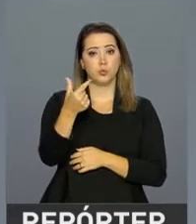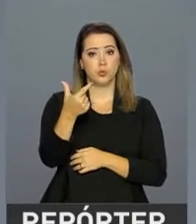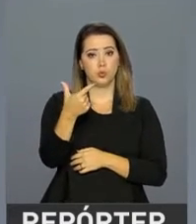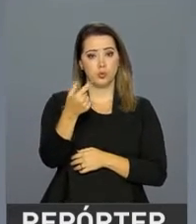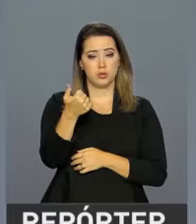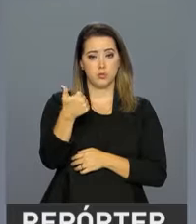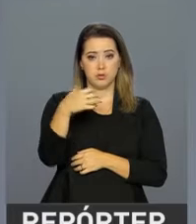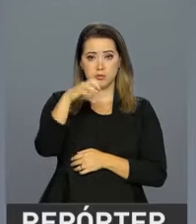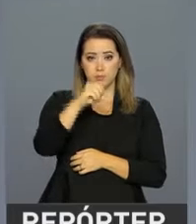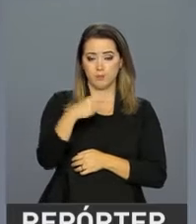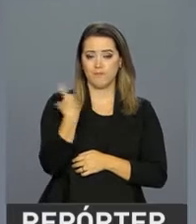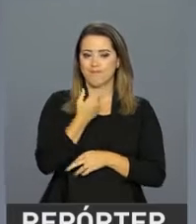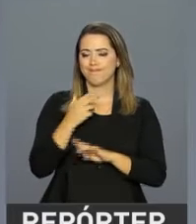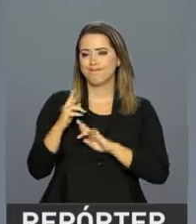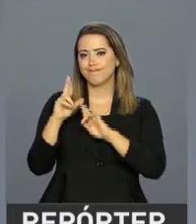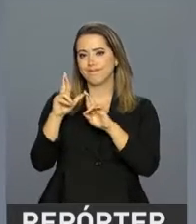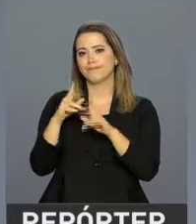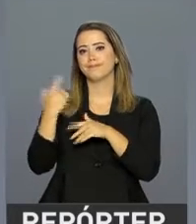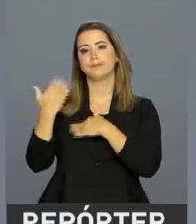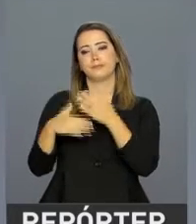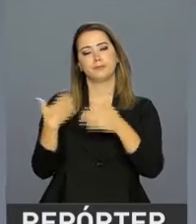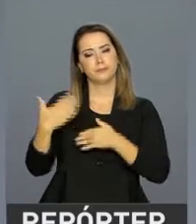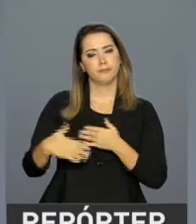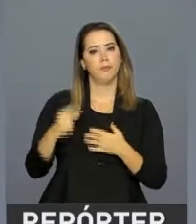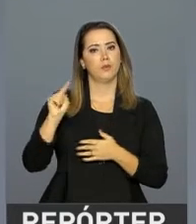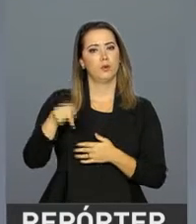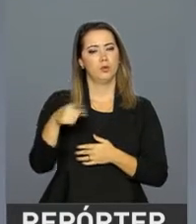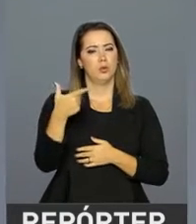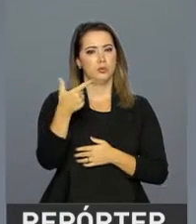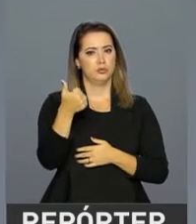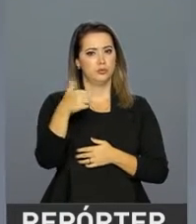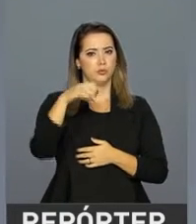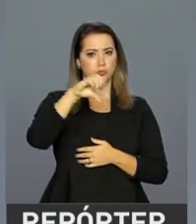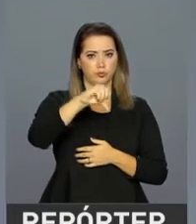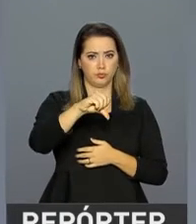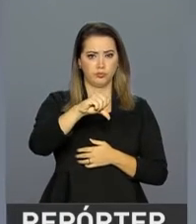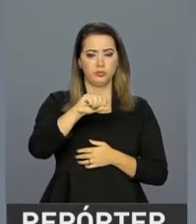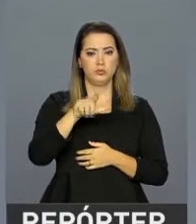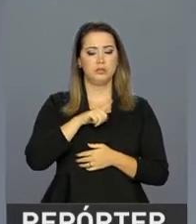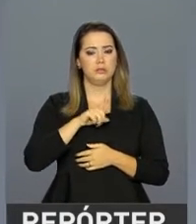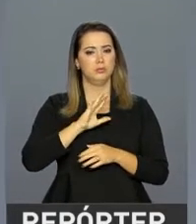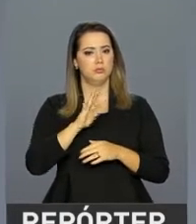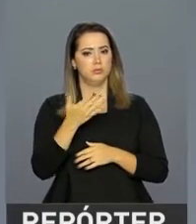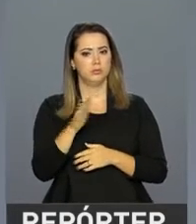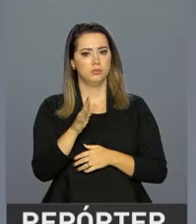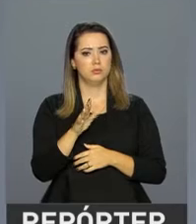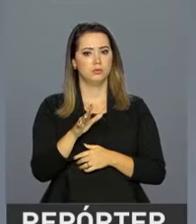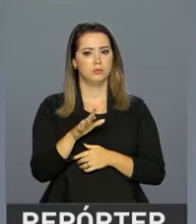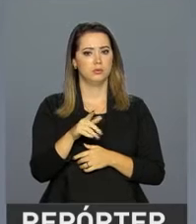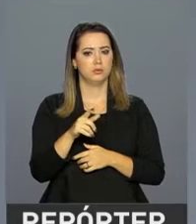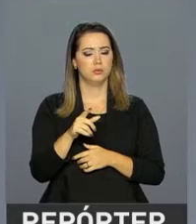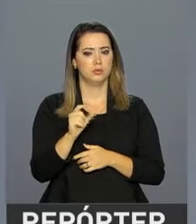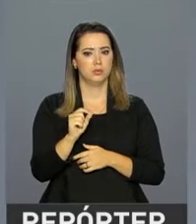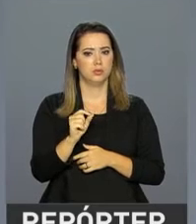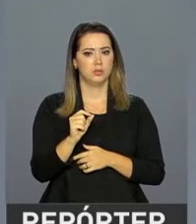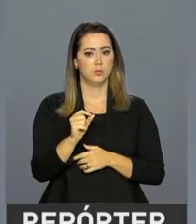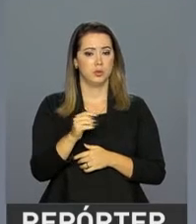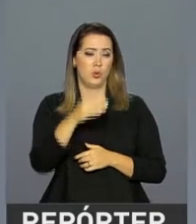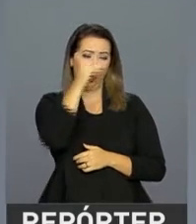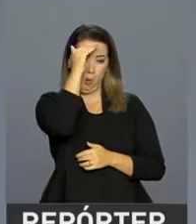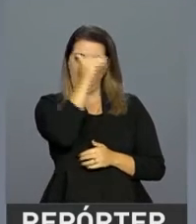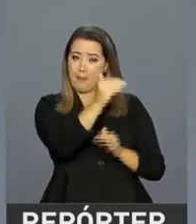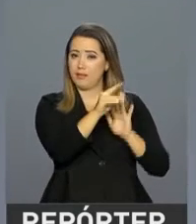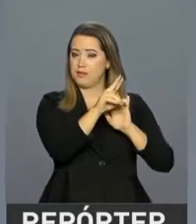as nossas estimativas preliminares são de que 2009 seria um desenquadramento da regra de ouro